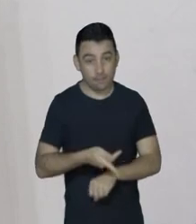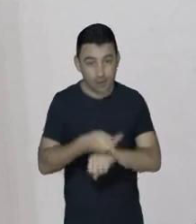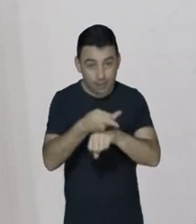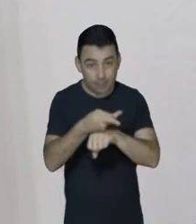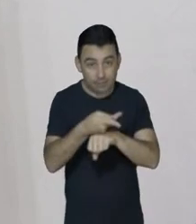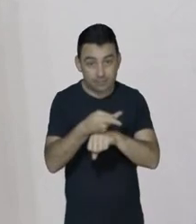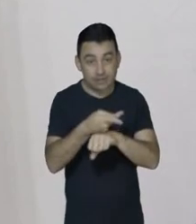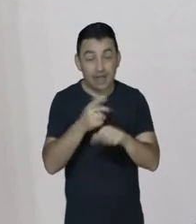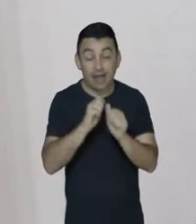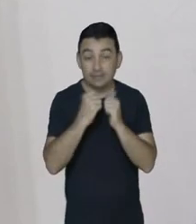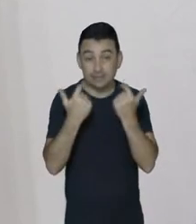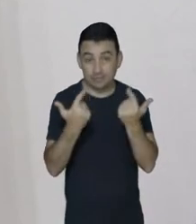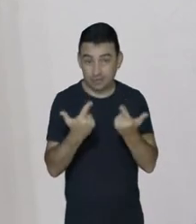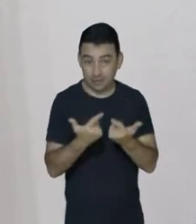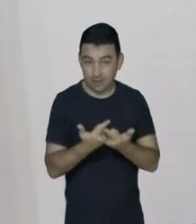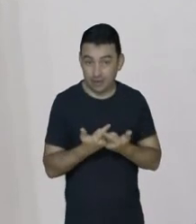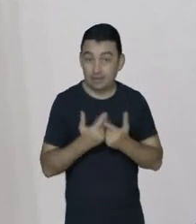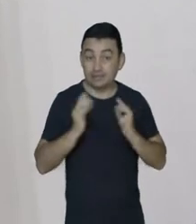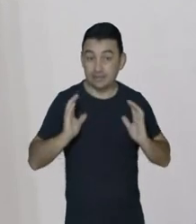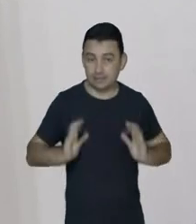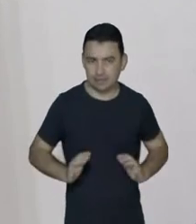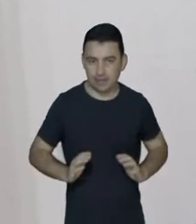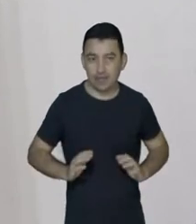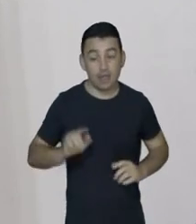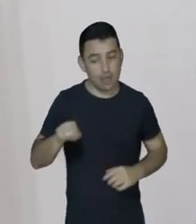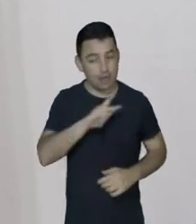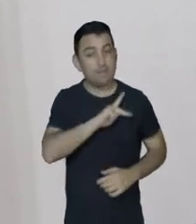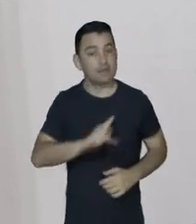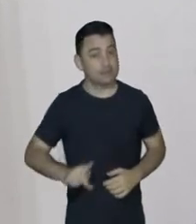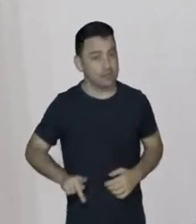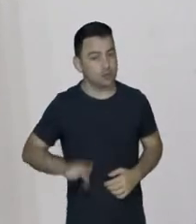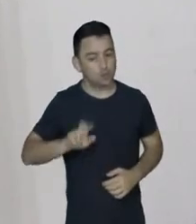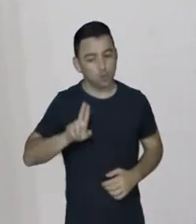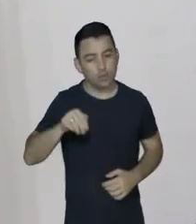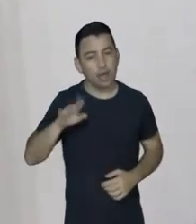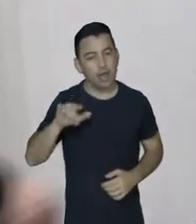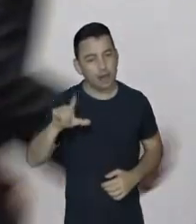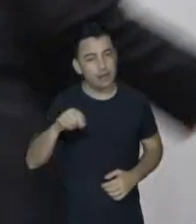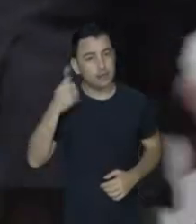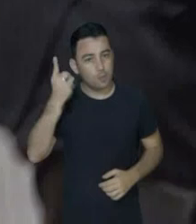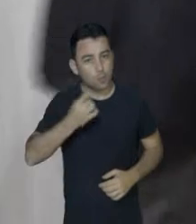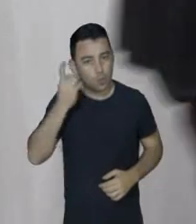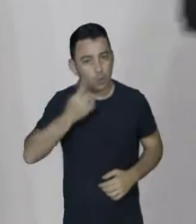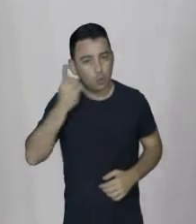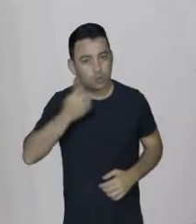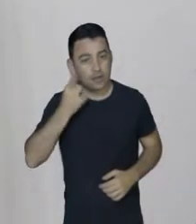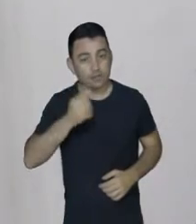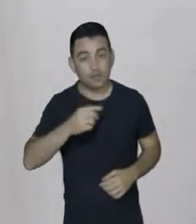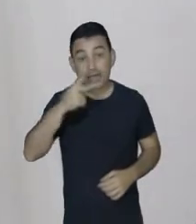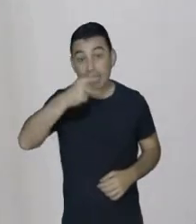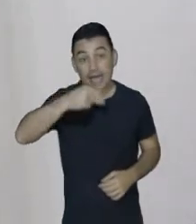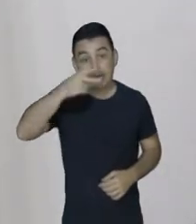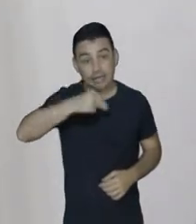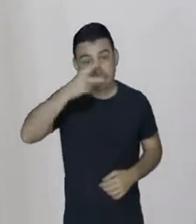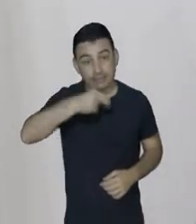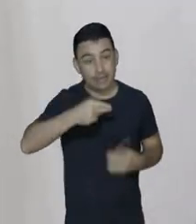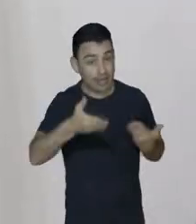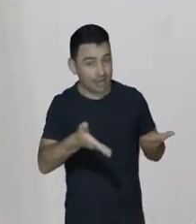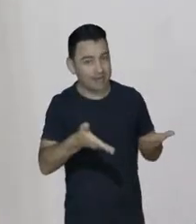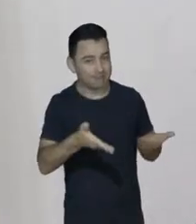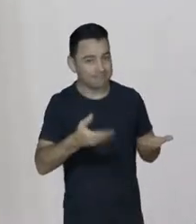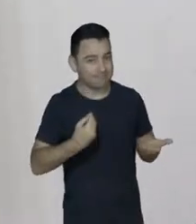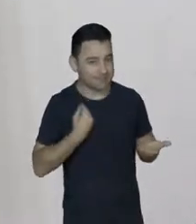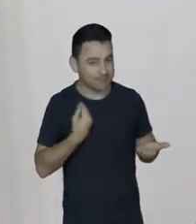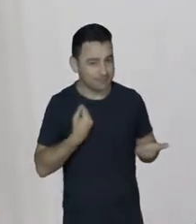idealizada pelo então presidente da UNALE, deputado catarinense Kennedy Nunes, que nos honra com a sua